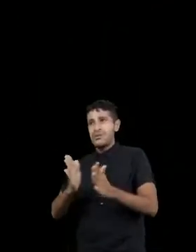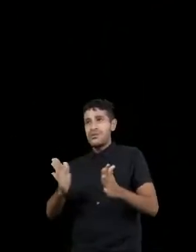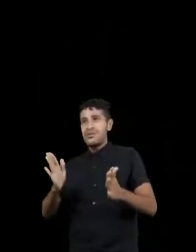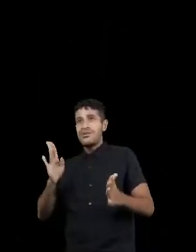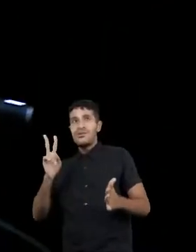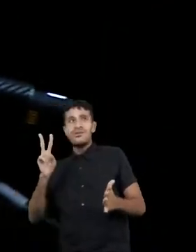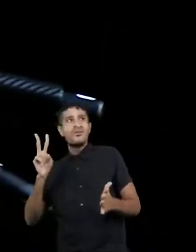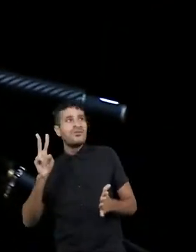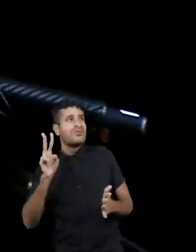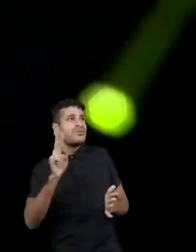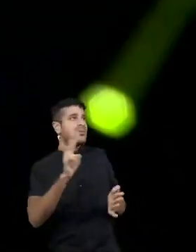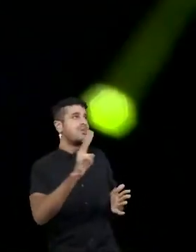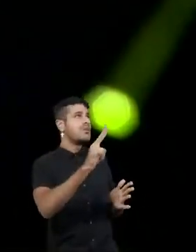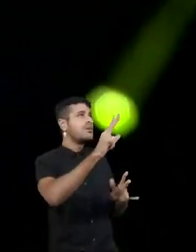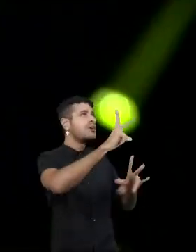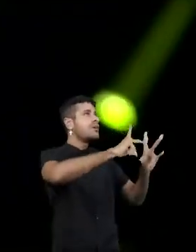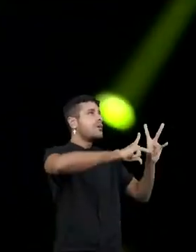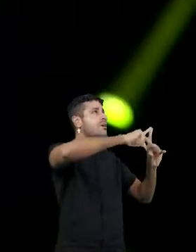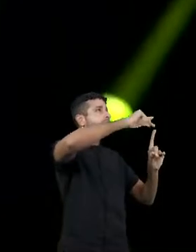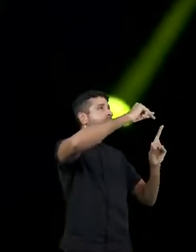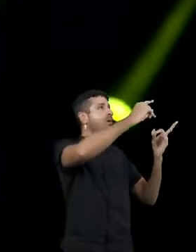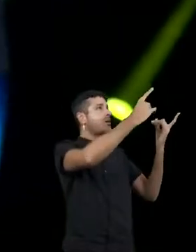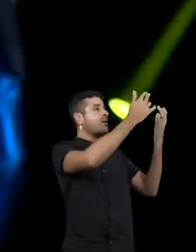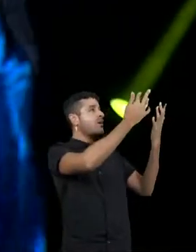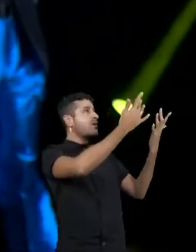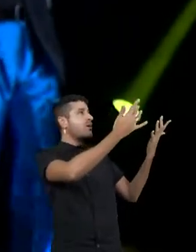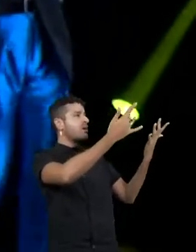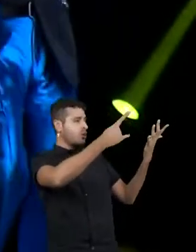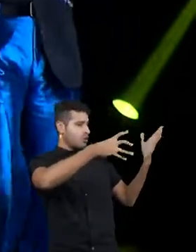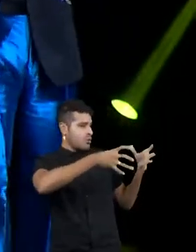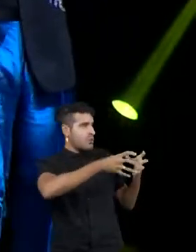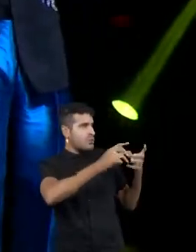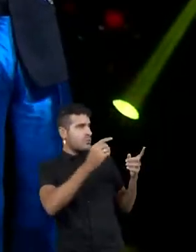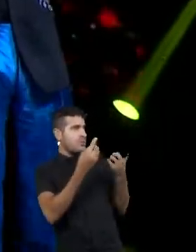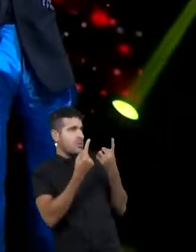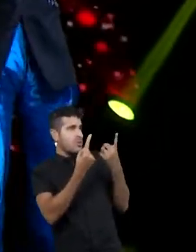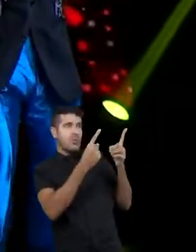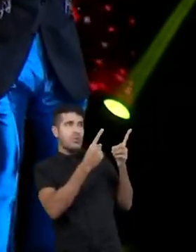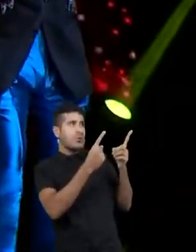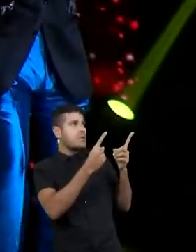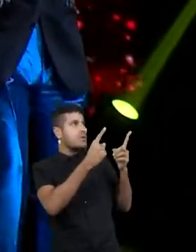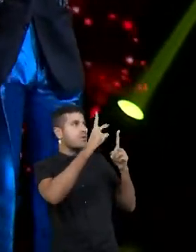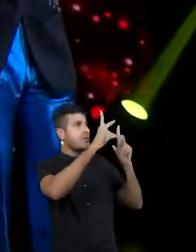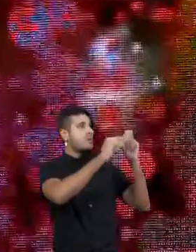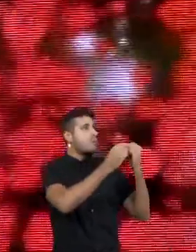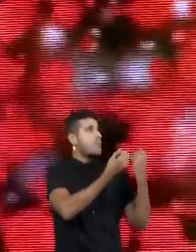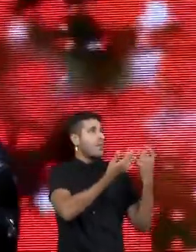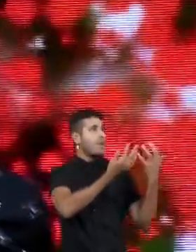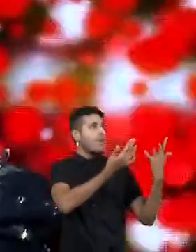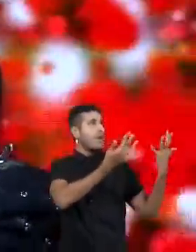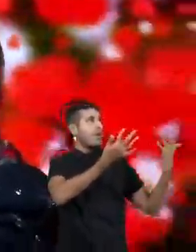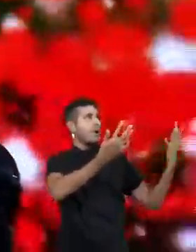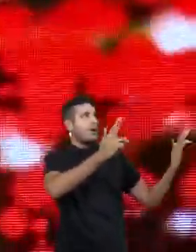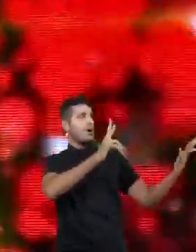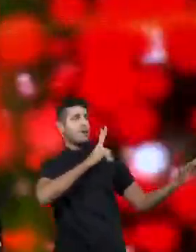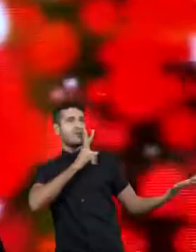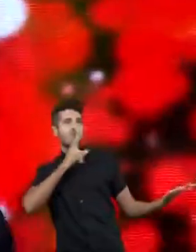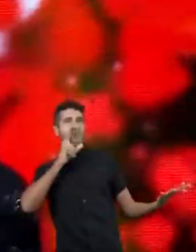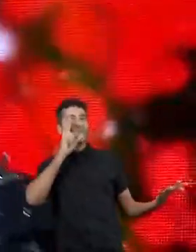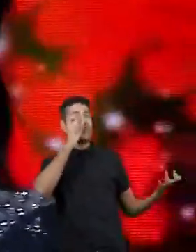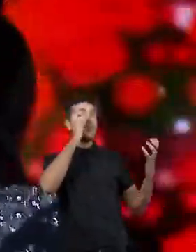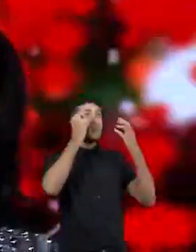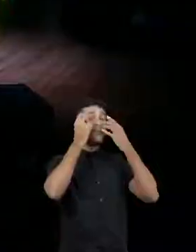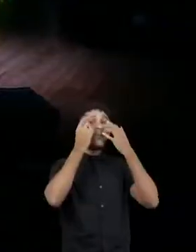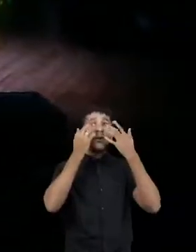que tentaram apagar. Não se apaga, não se rende. É o brilho nos olhos da gente.